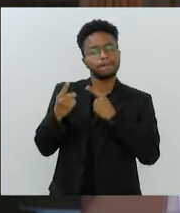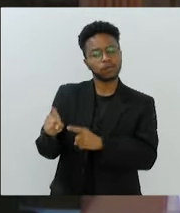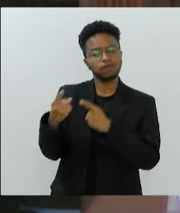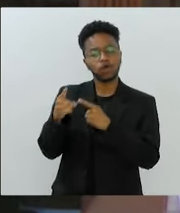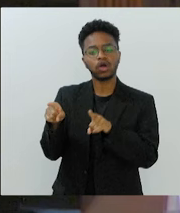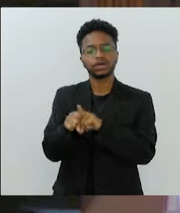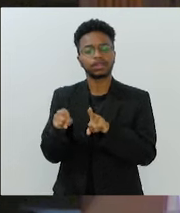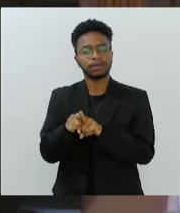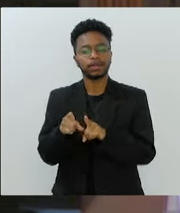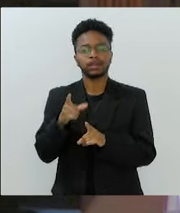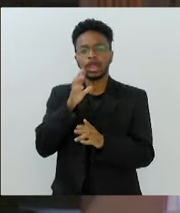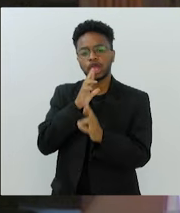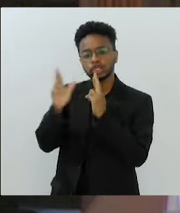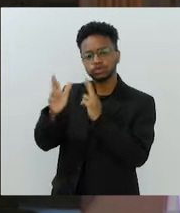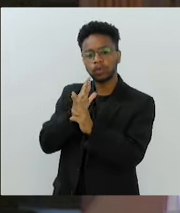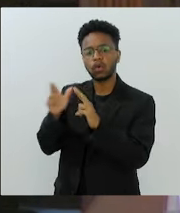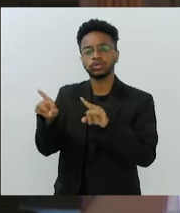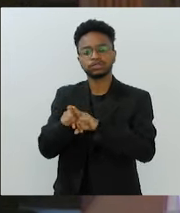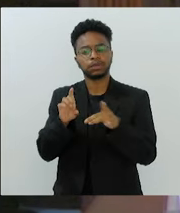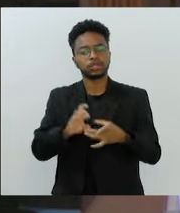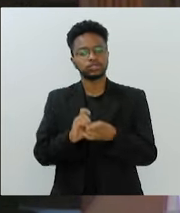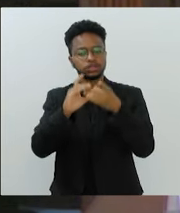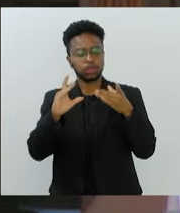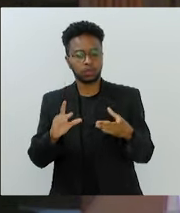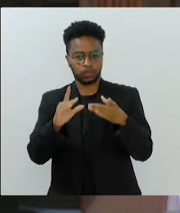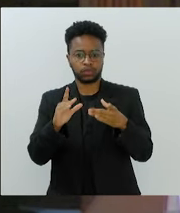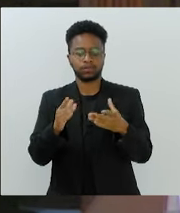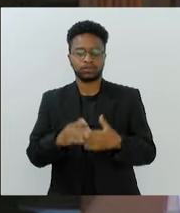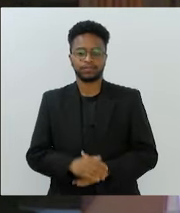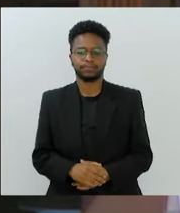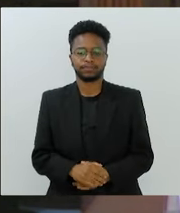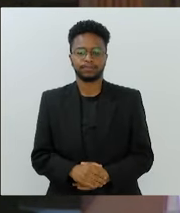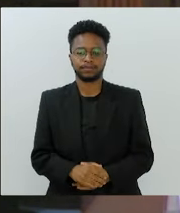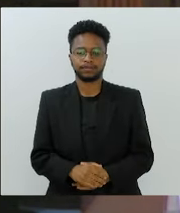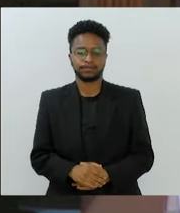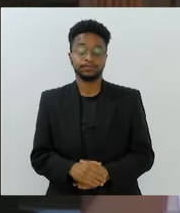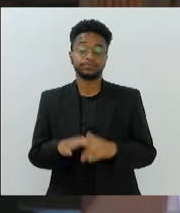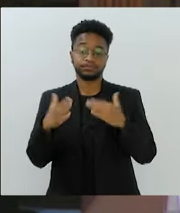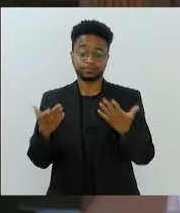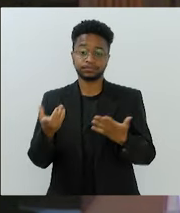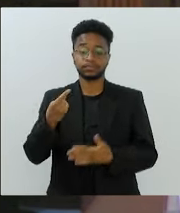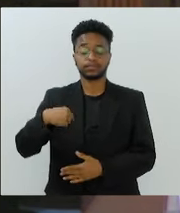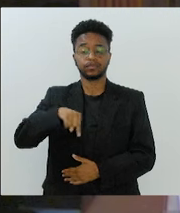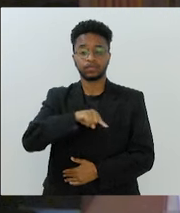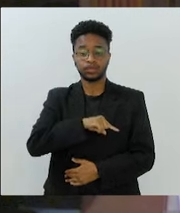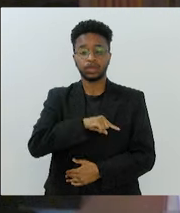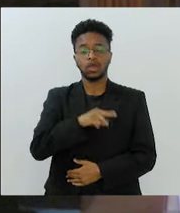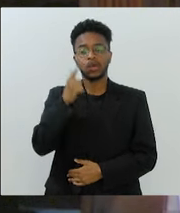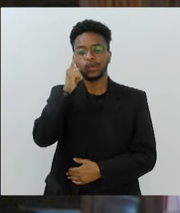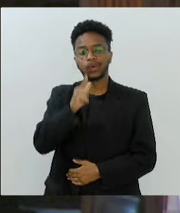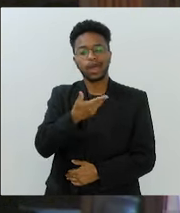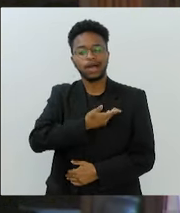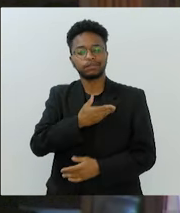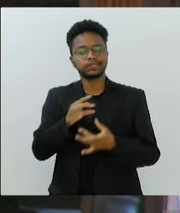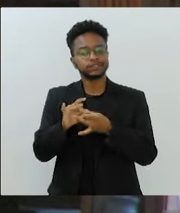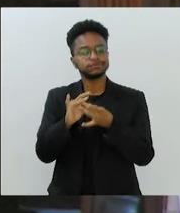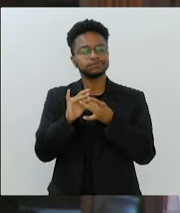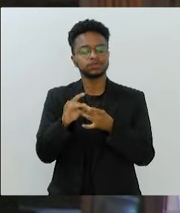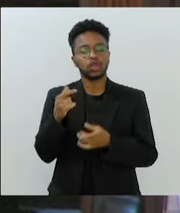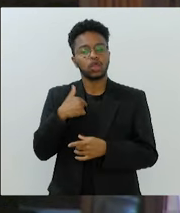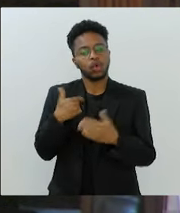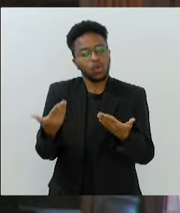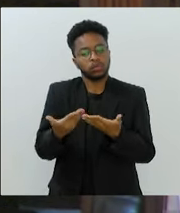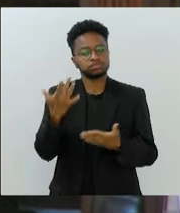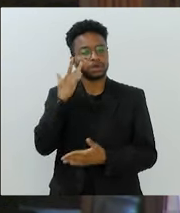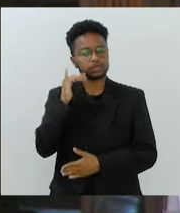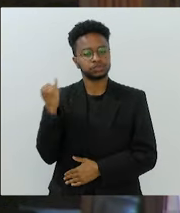é dialético e democrático nesse sentido, né? E com isso a gente estreitou uma amizade que hoje eu considero grandiosa